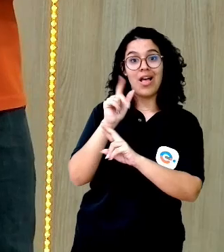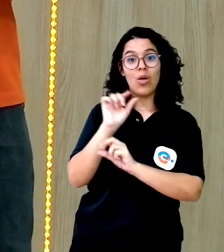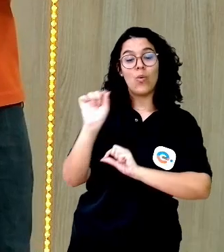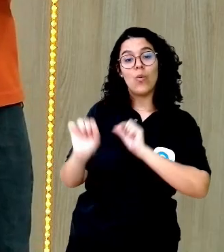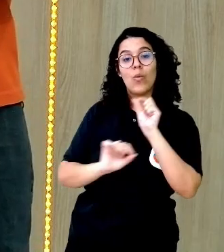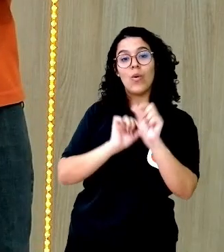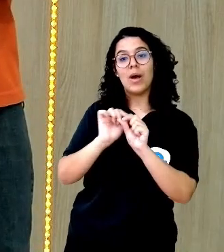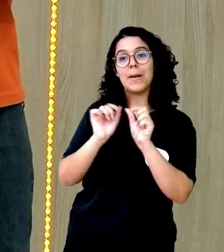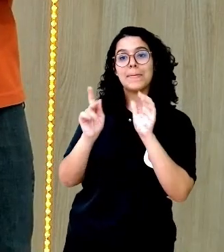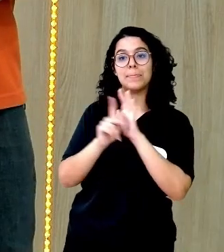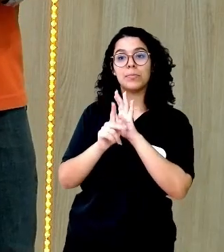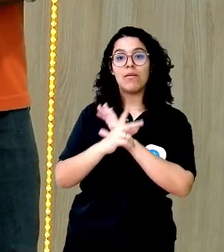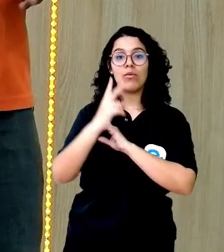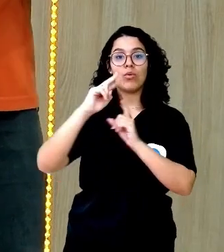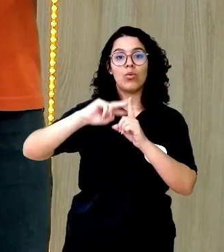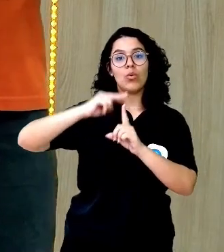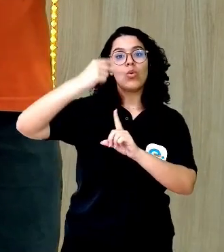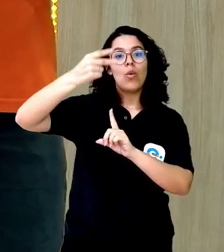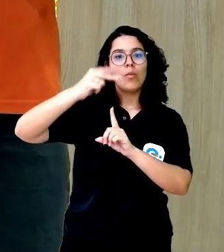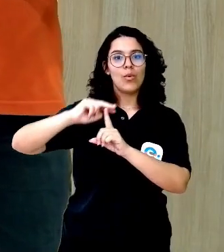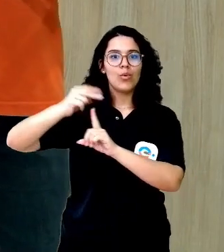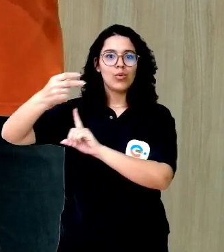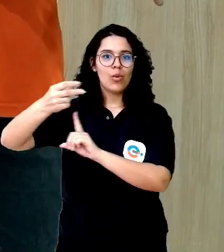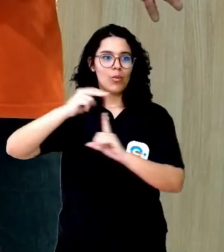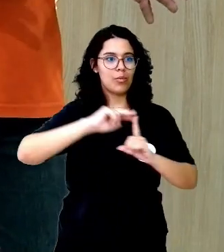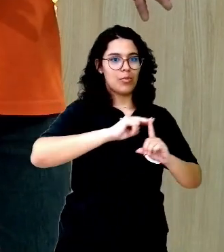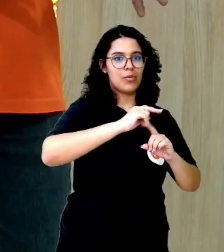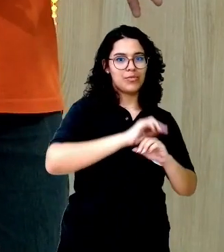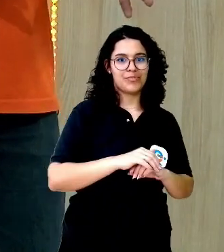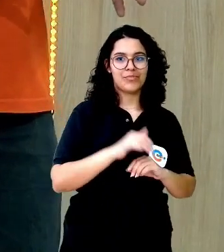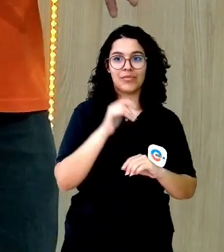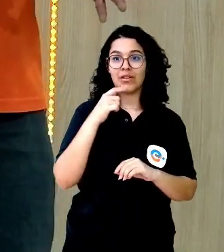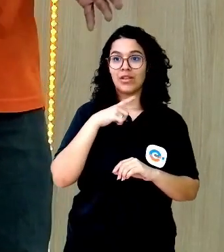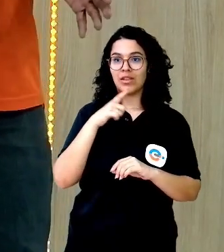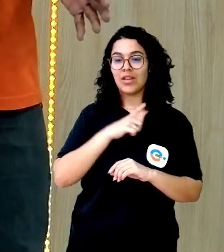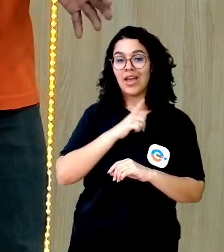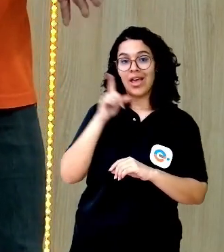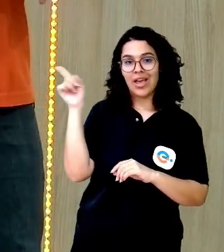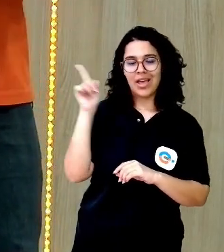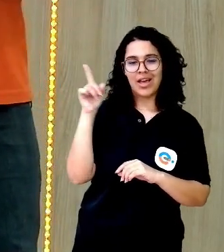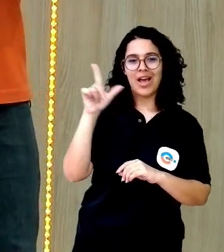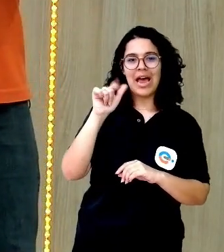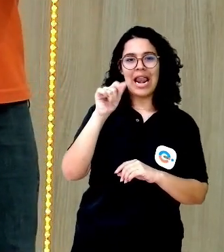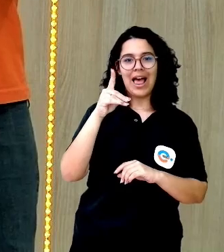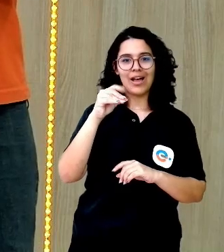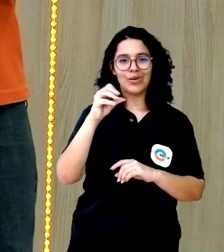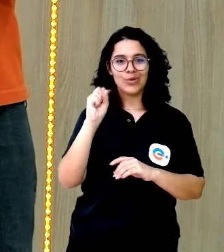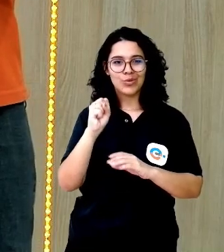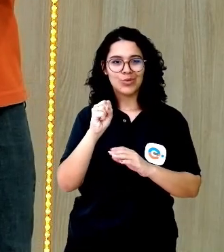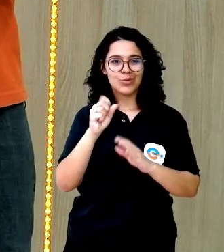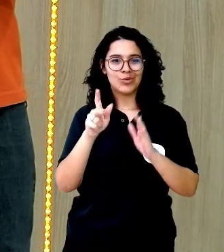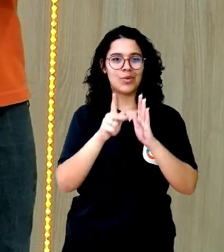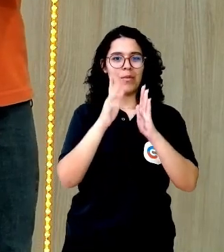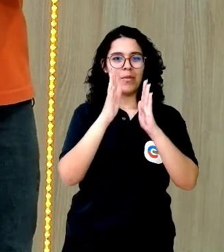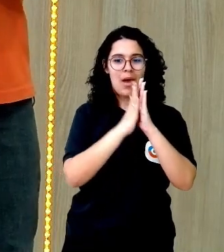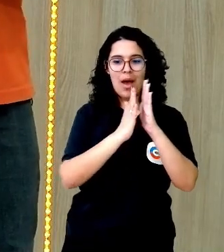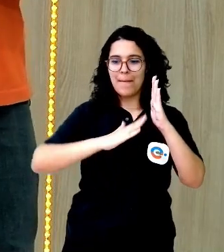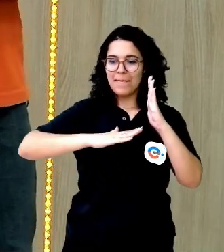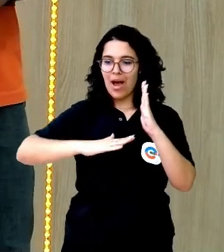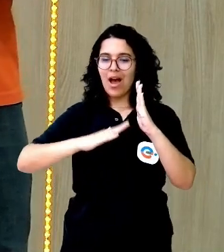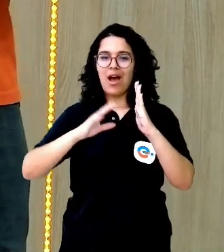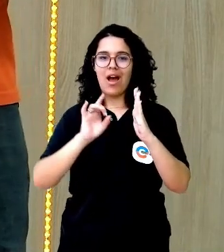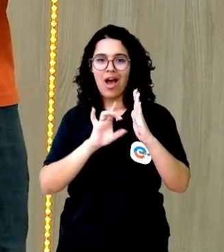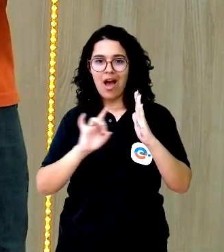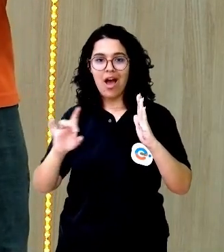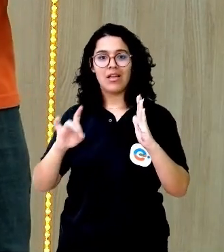elas é de dobro, né? Eu peguei as medidas dos lados, multipliquei por 2.